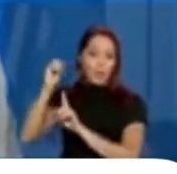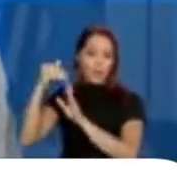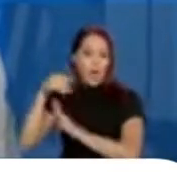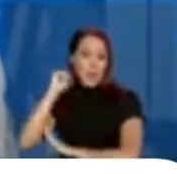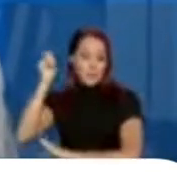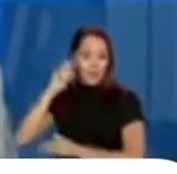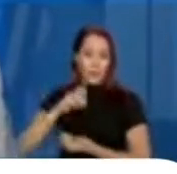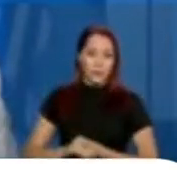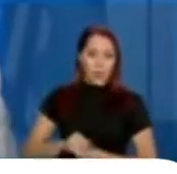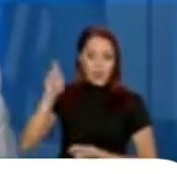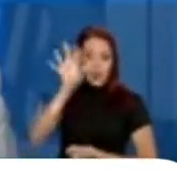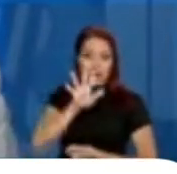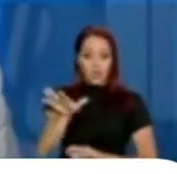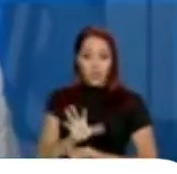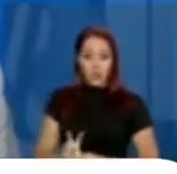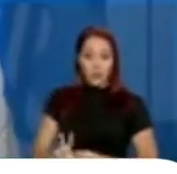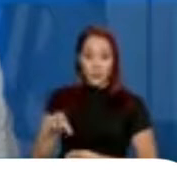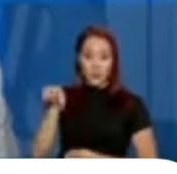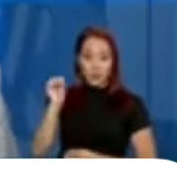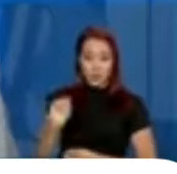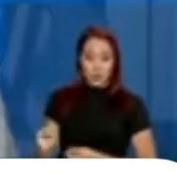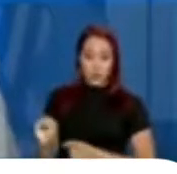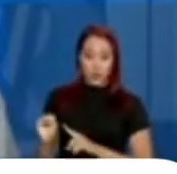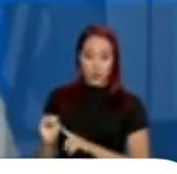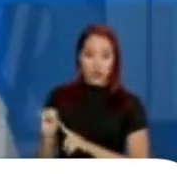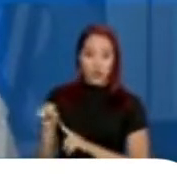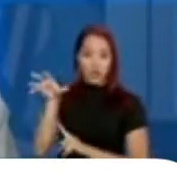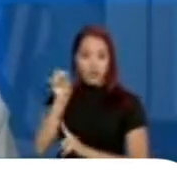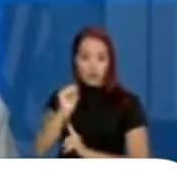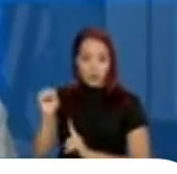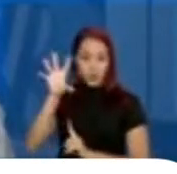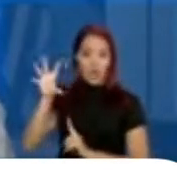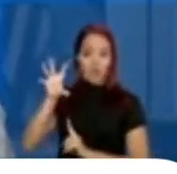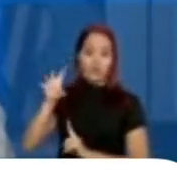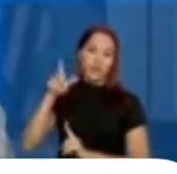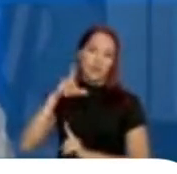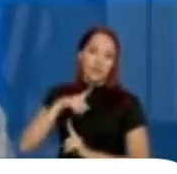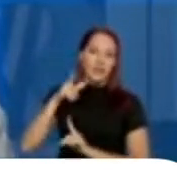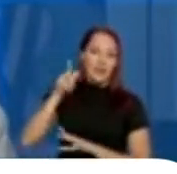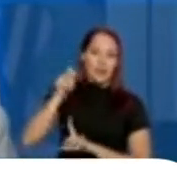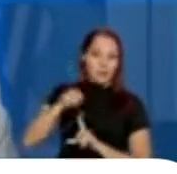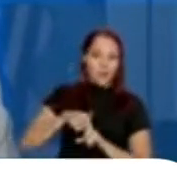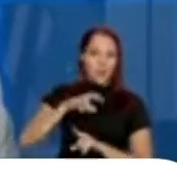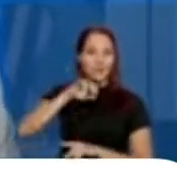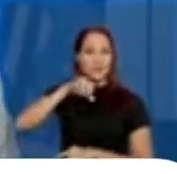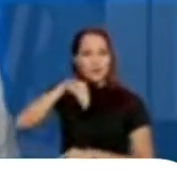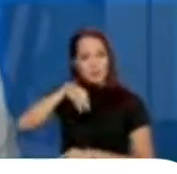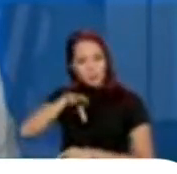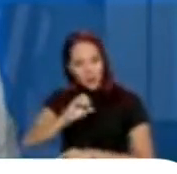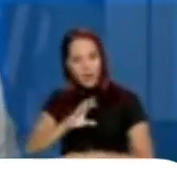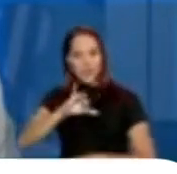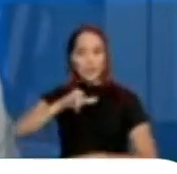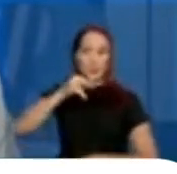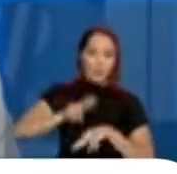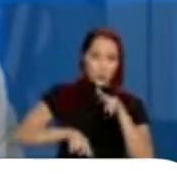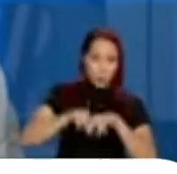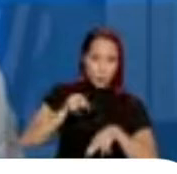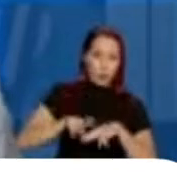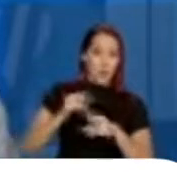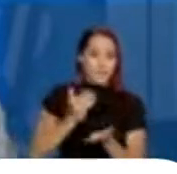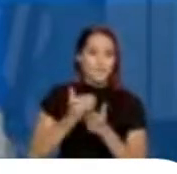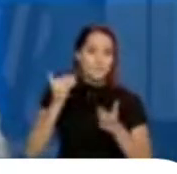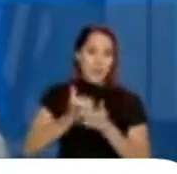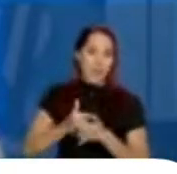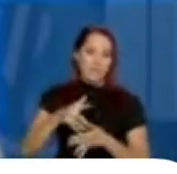região sul-sudeste, nós temos maio e junho como os meses com maior frequência de vírus respiratórios. Por que a